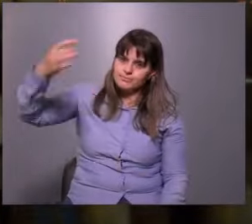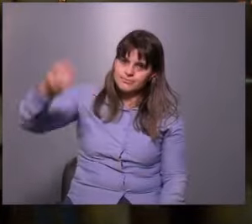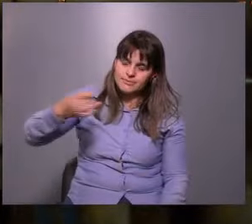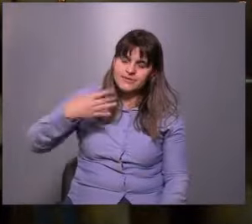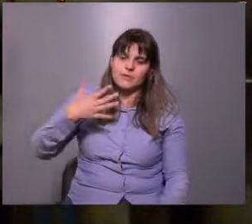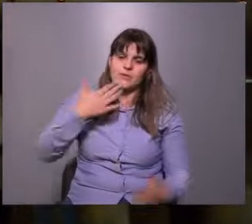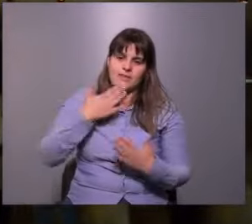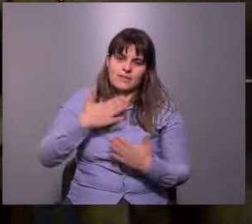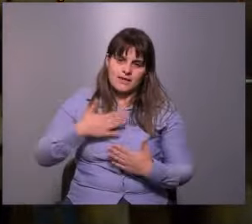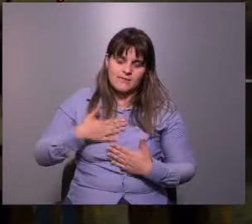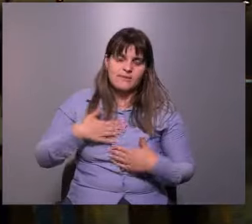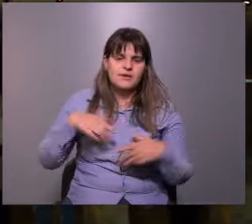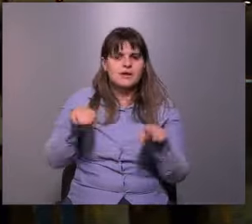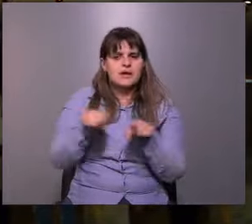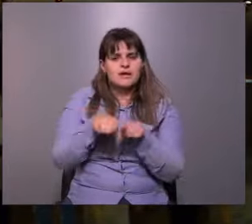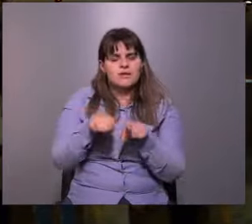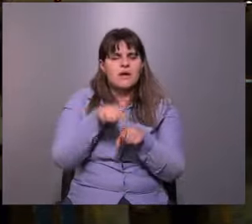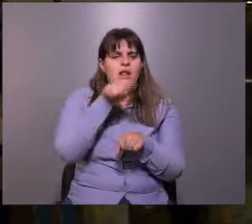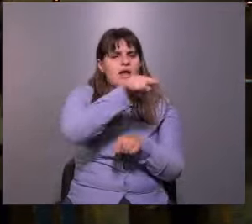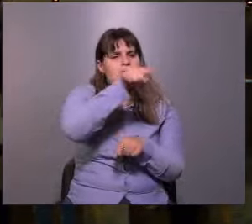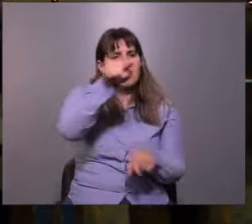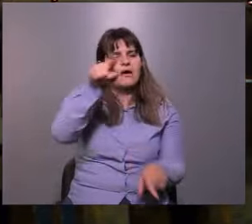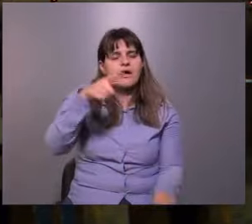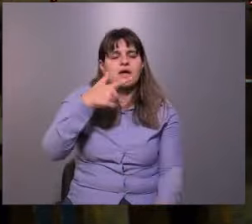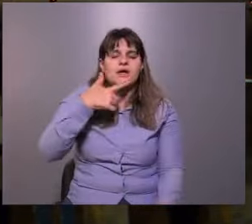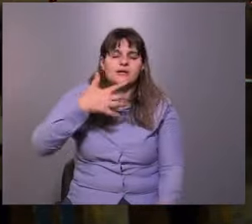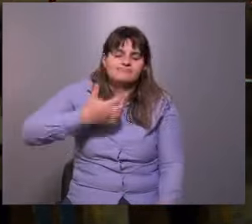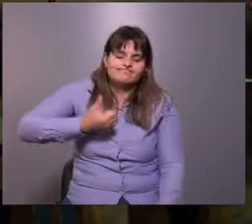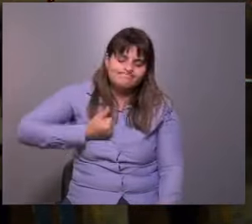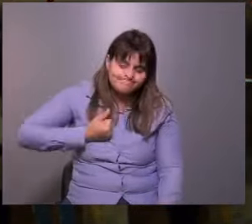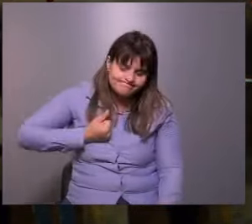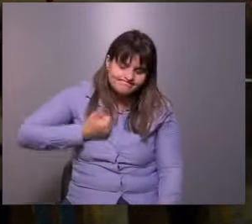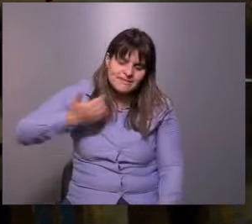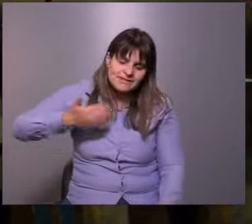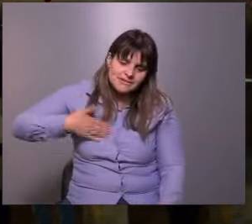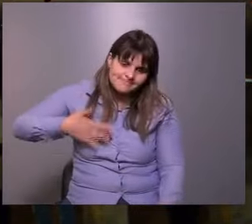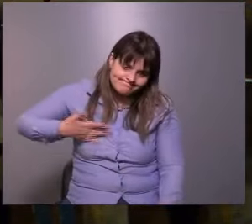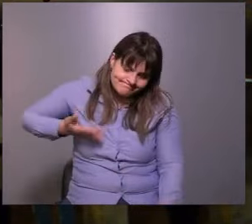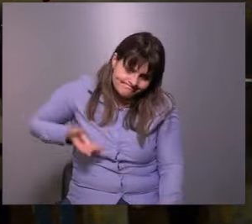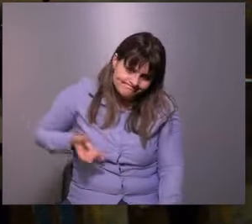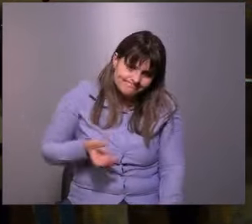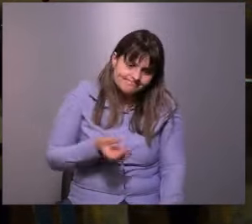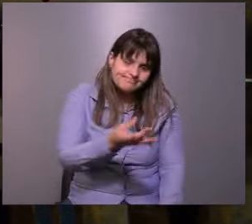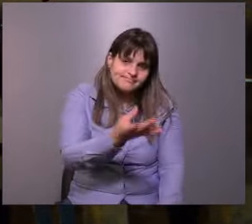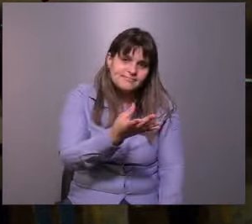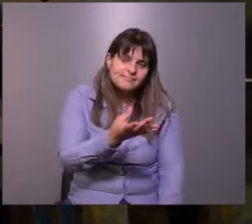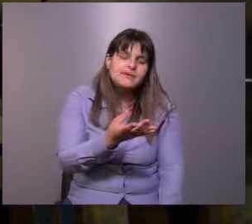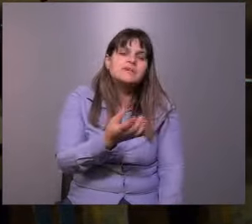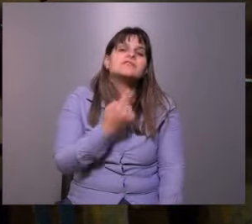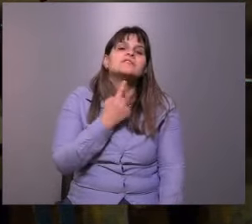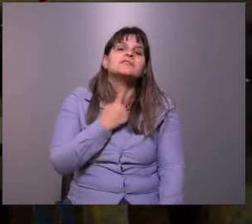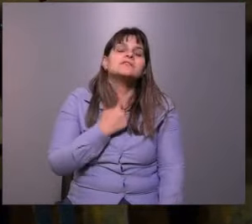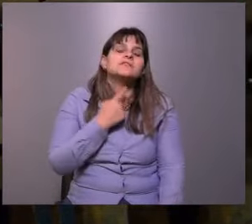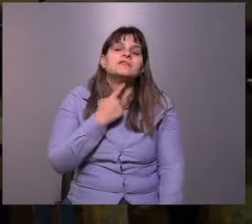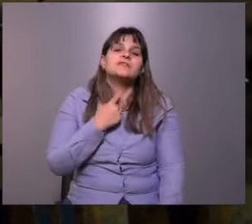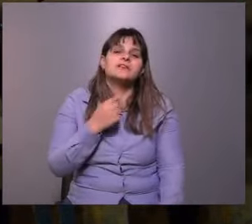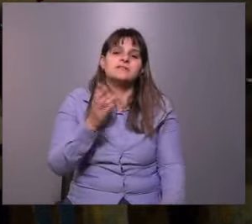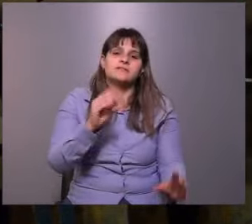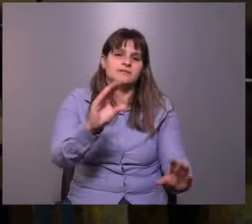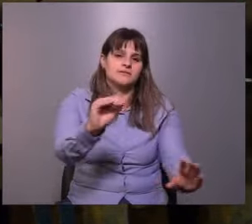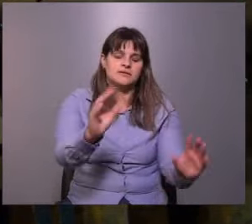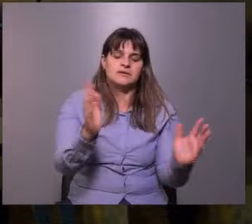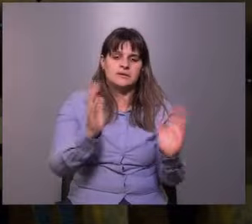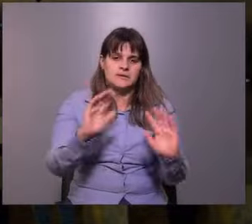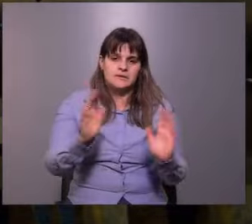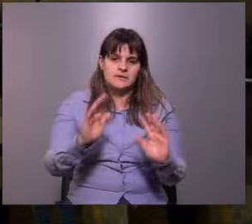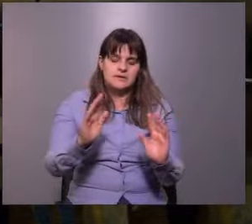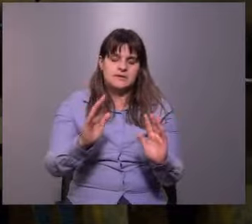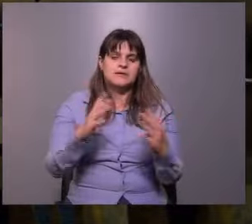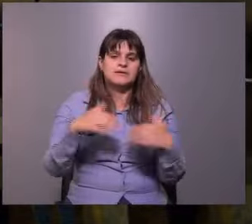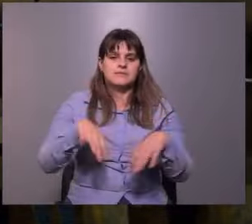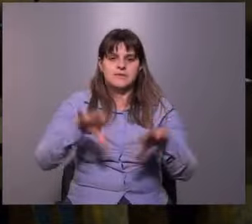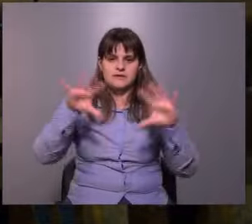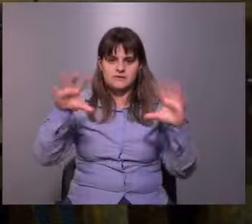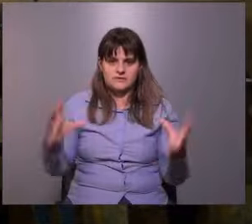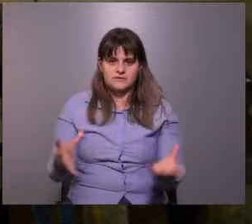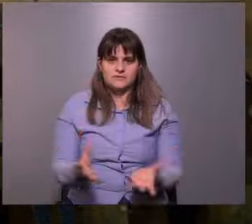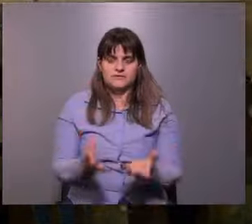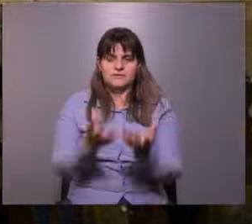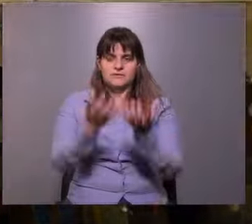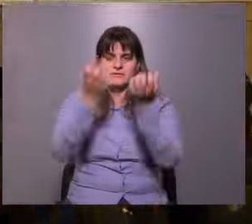vosso nome. Venha a nós o vosso reino, seja feita a vossa vontade, assim na terra como no